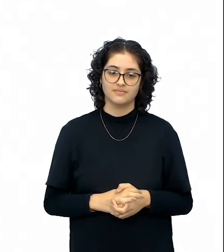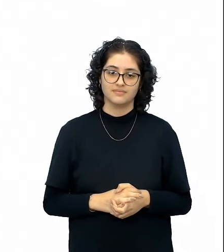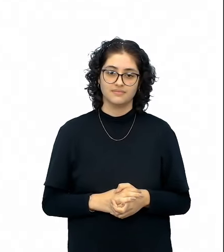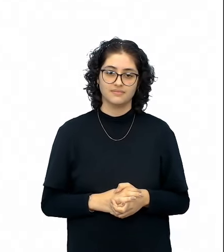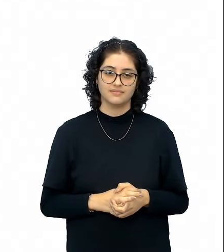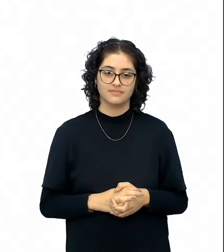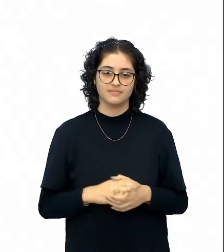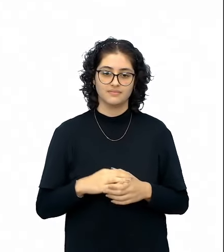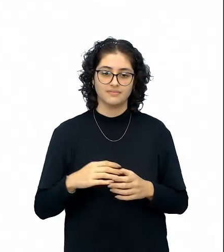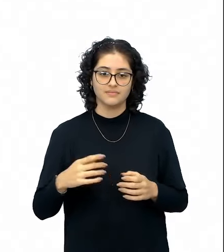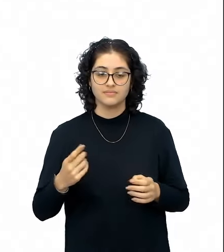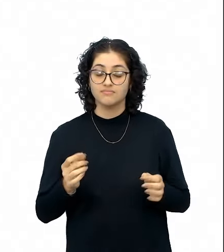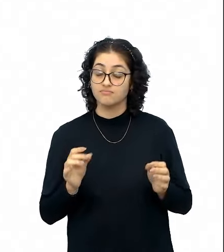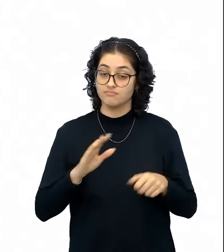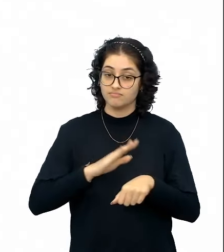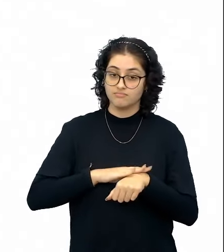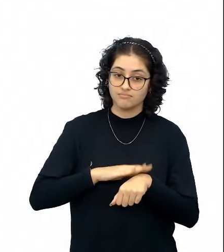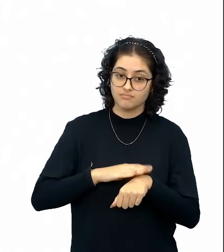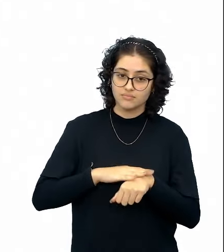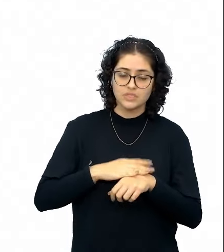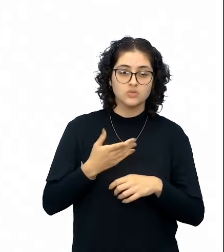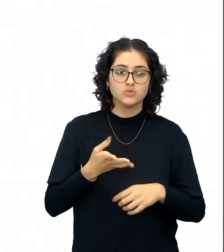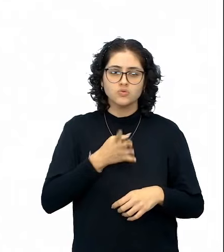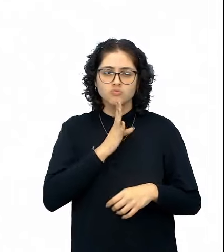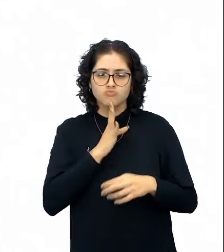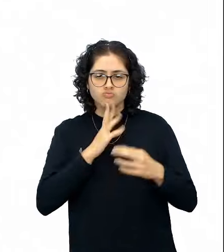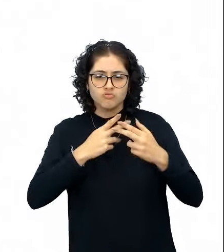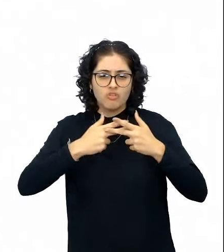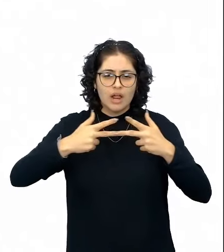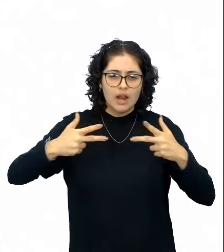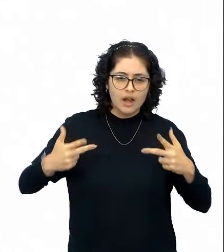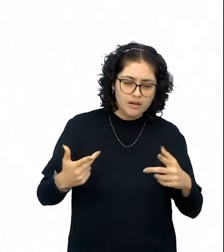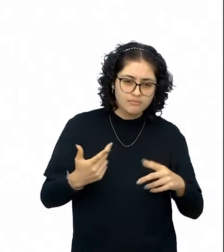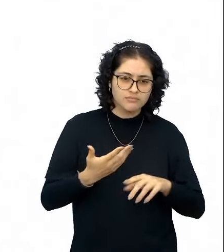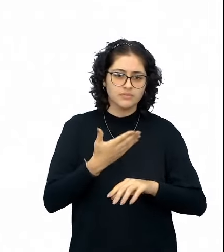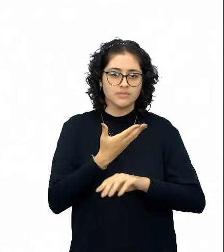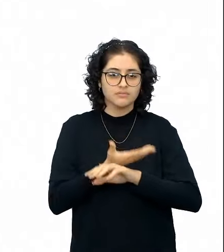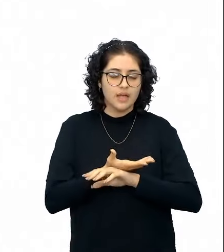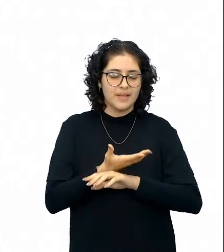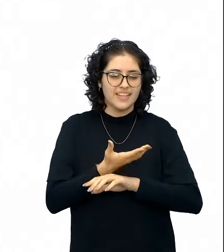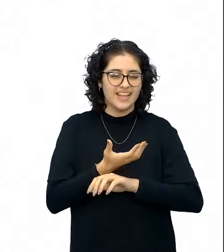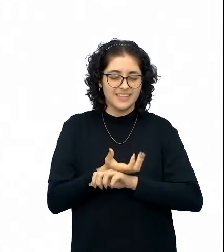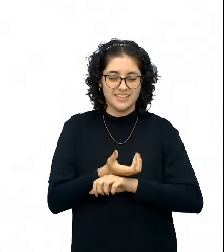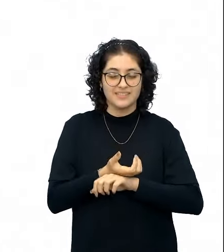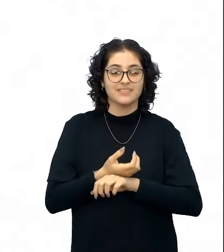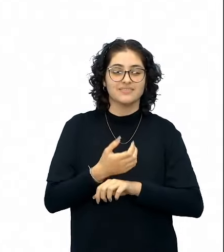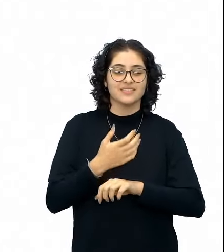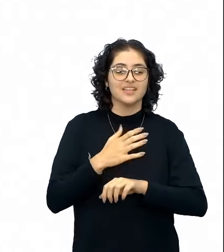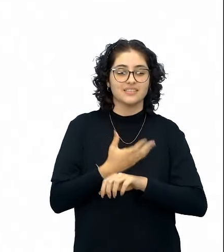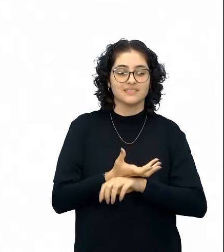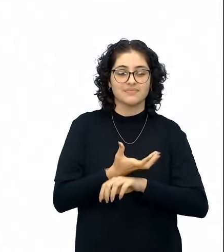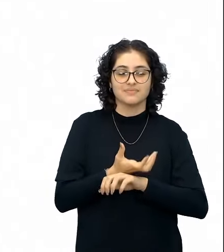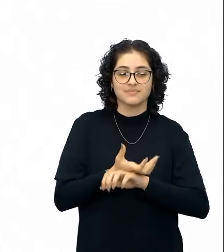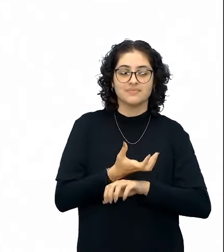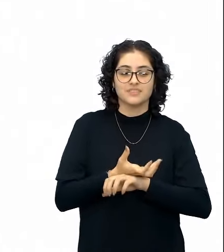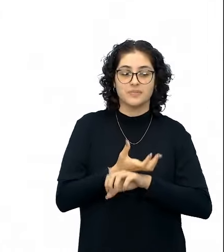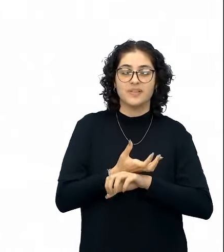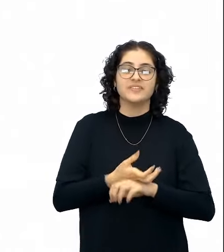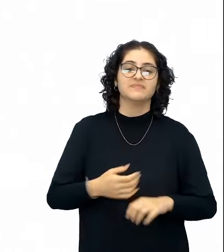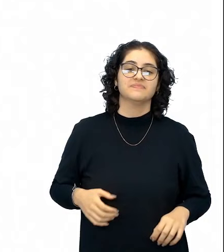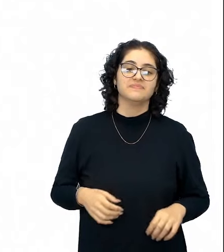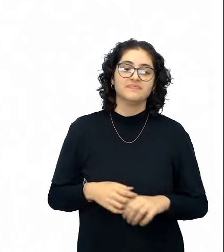propiciar conhecimentos de diferentes áreas, matemática, ciências da natureza, humanas, etc. Então, fortalecer a autonomia